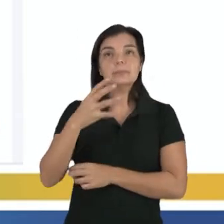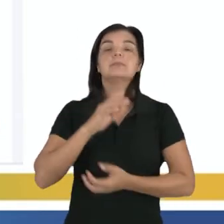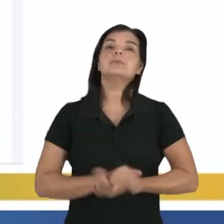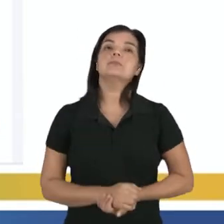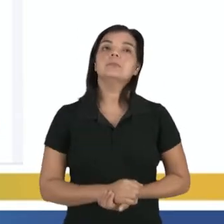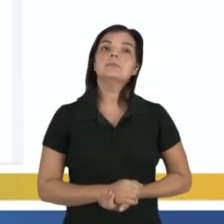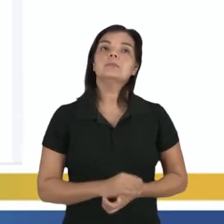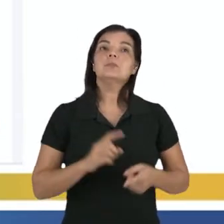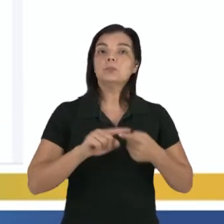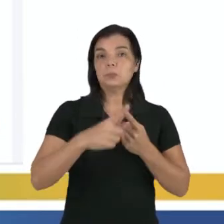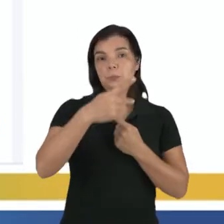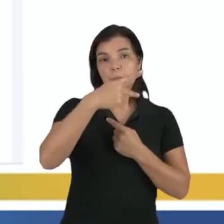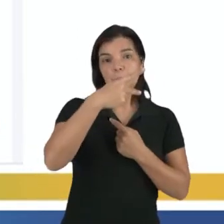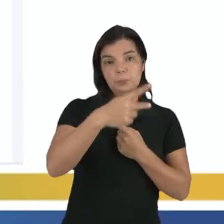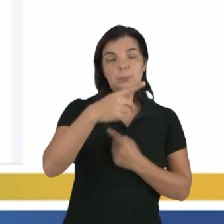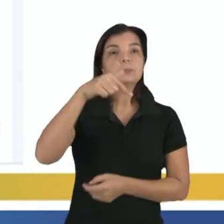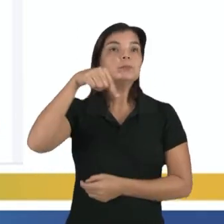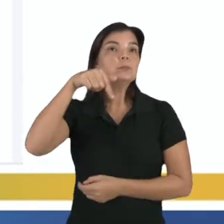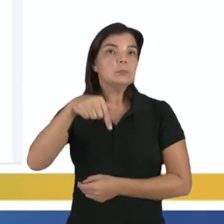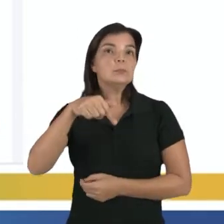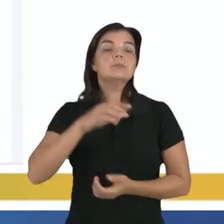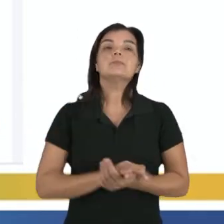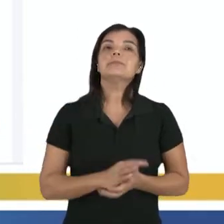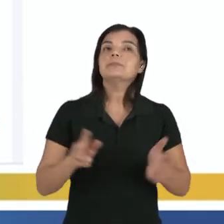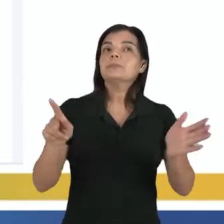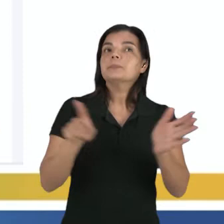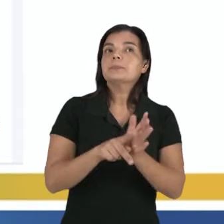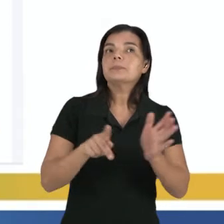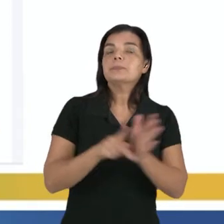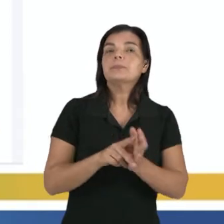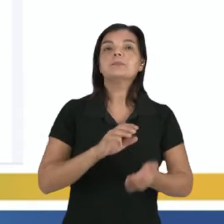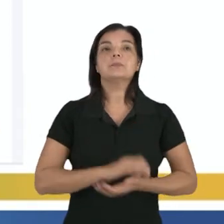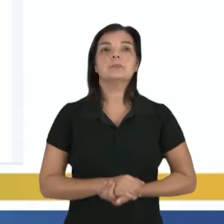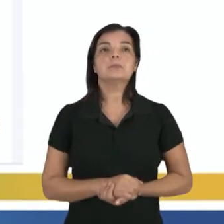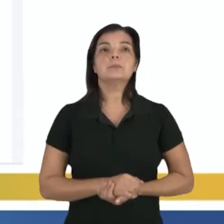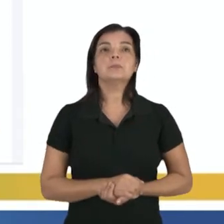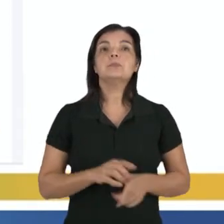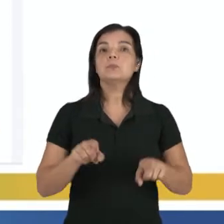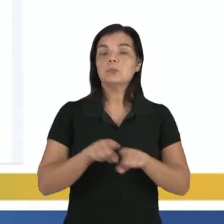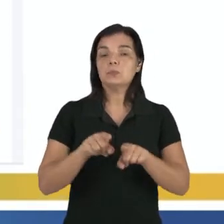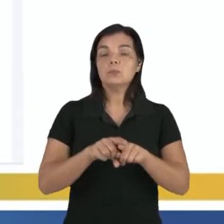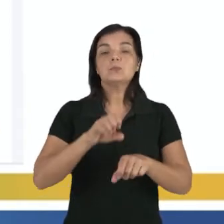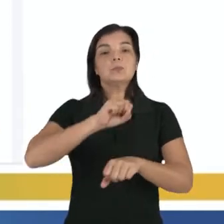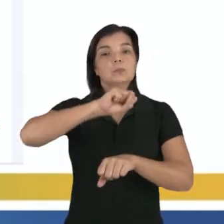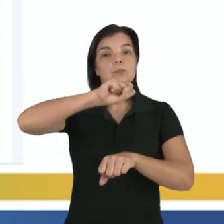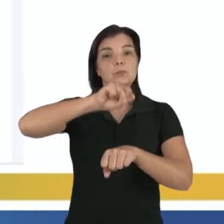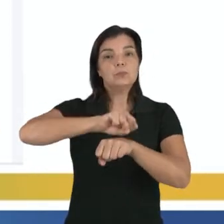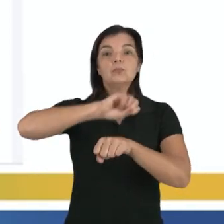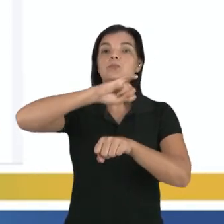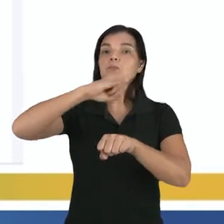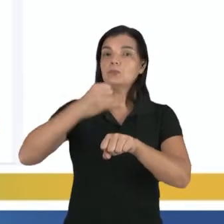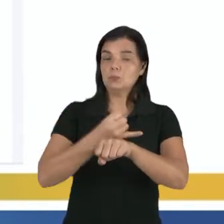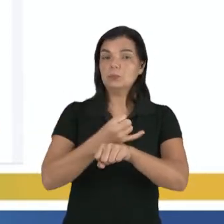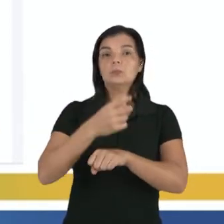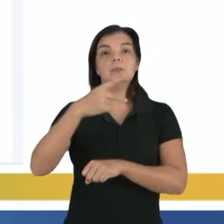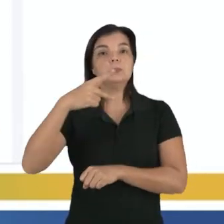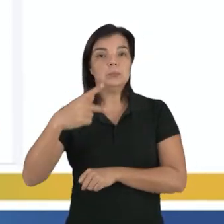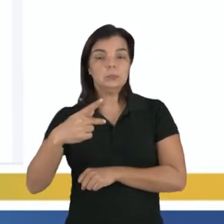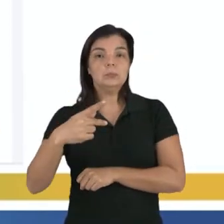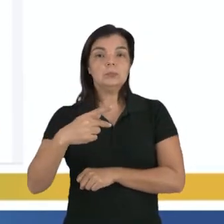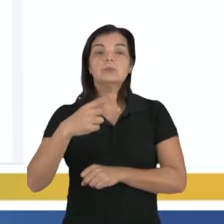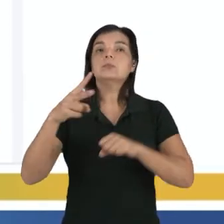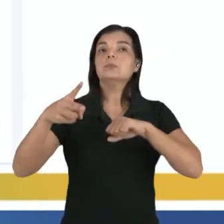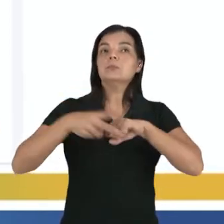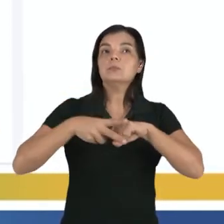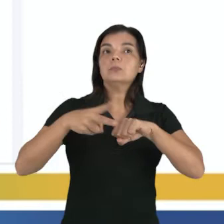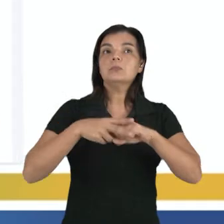temos o P e o Q, faz parte do sujeito, do predicado, do verbo. temos esse símbolo